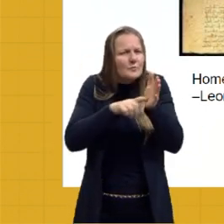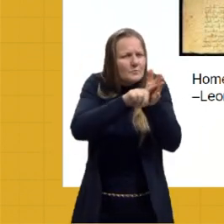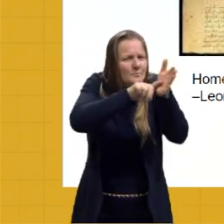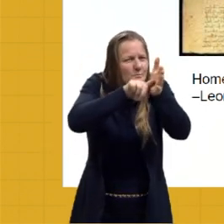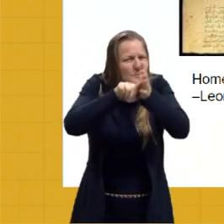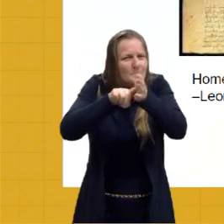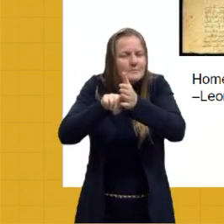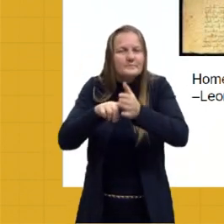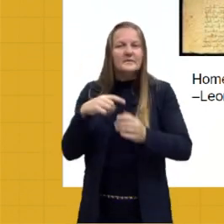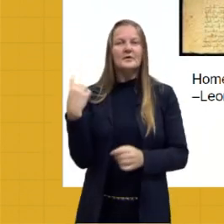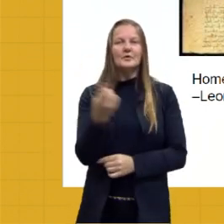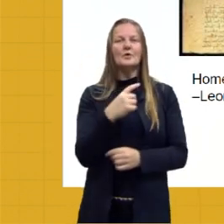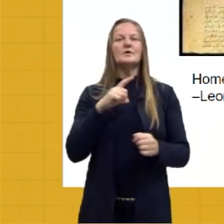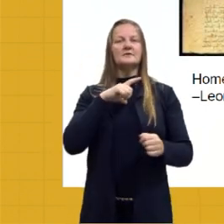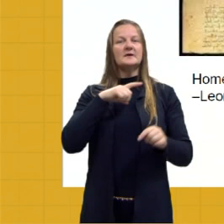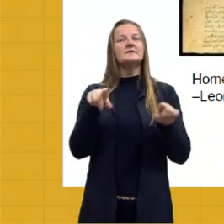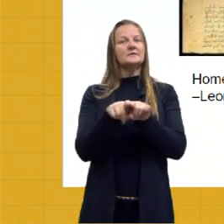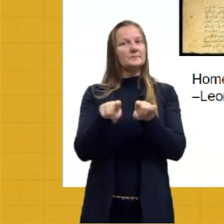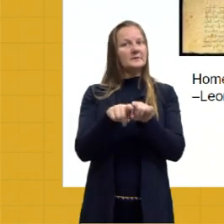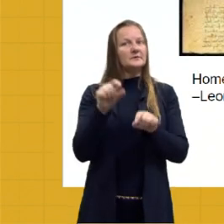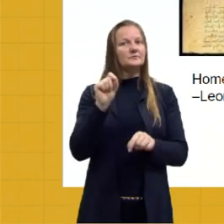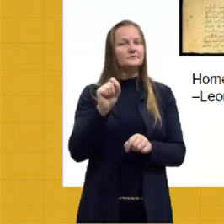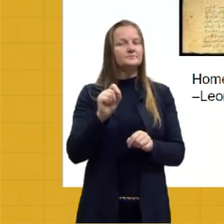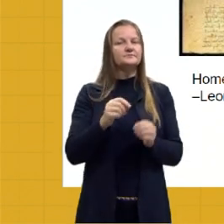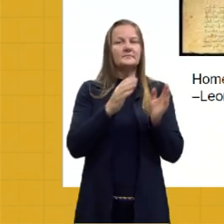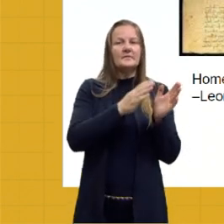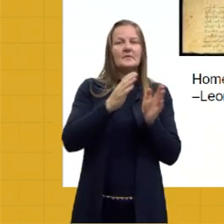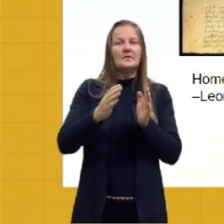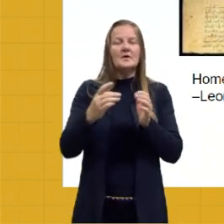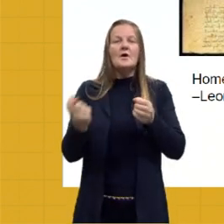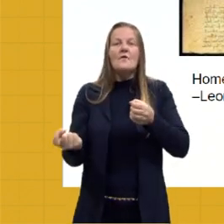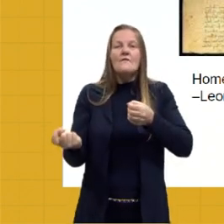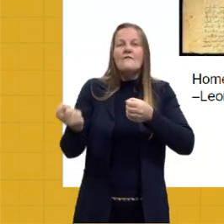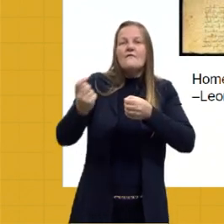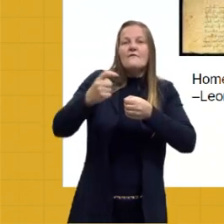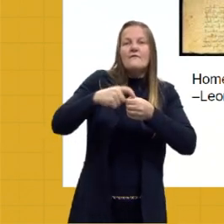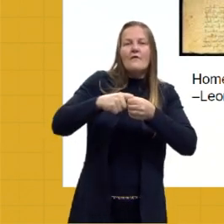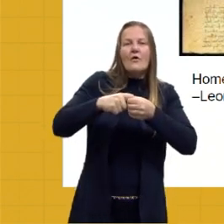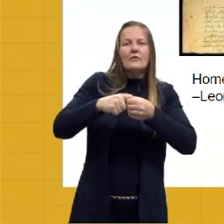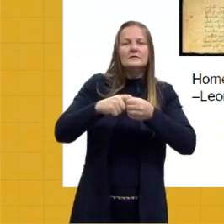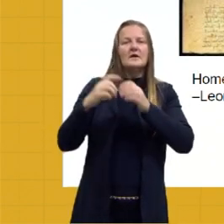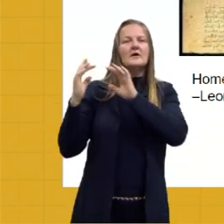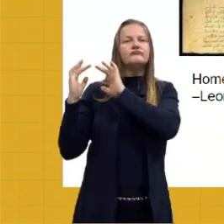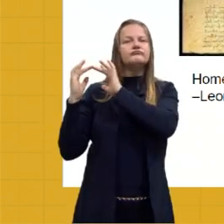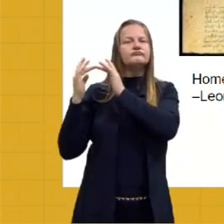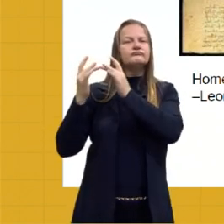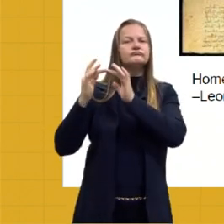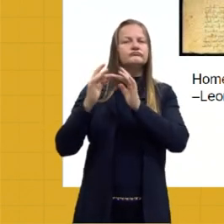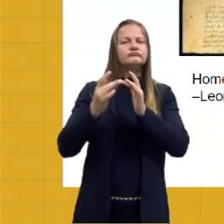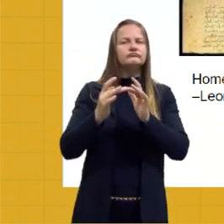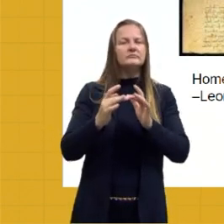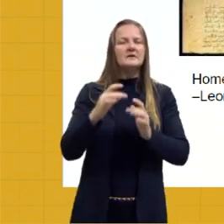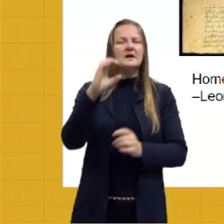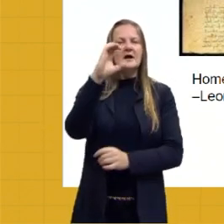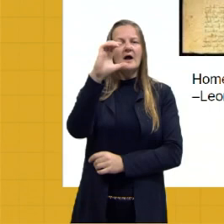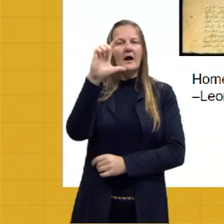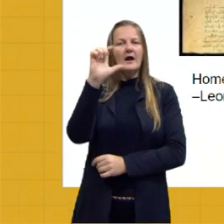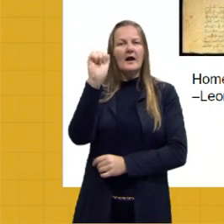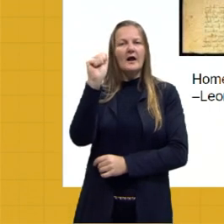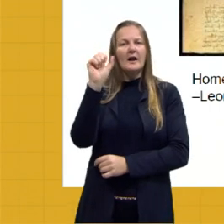da pesquisa nós temos ao mesmo tempo um retorno ao ideal clássico grego Romano